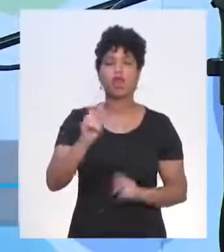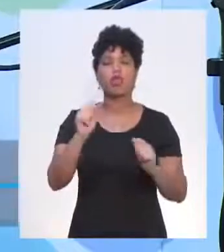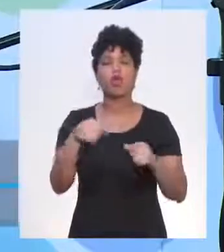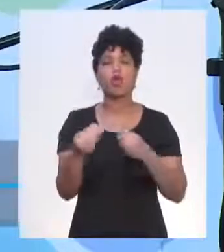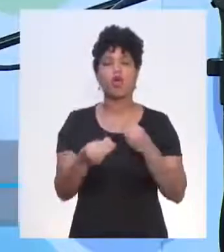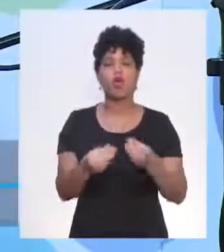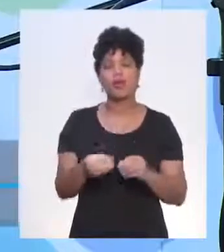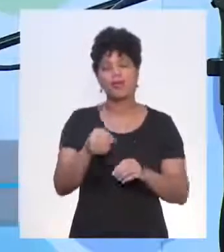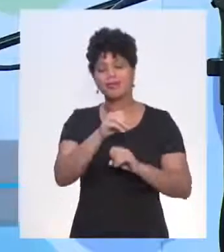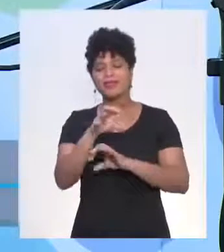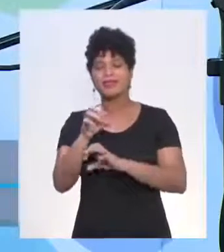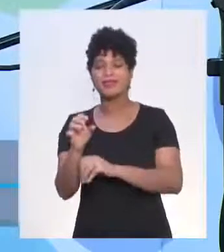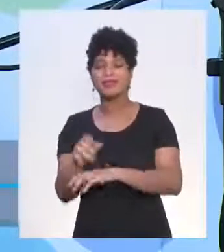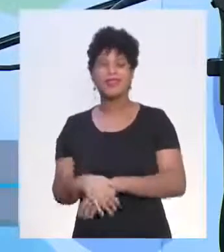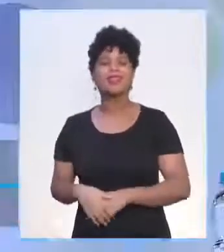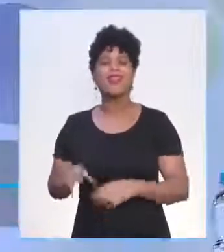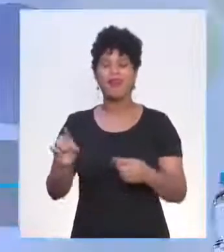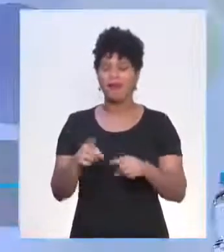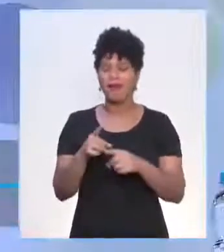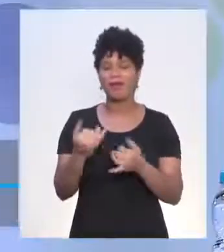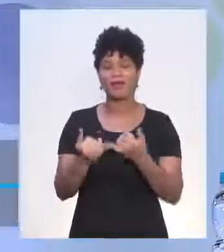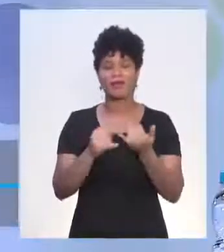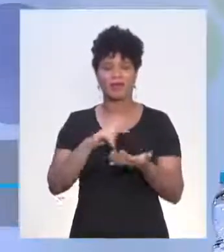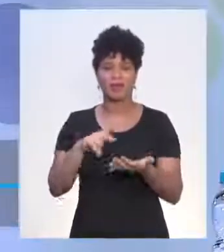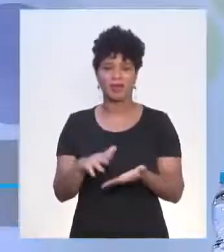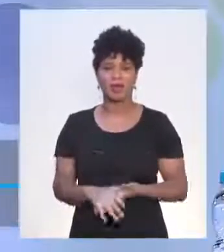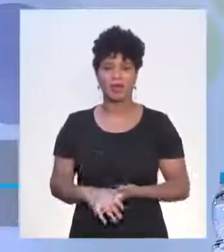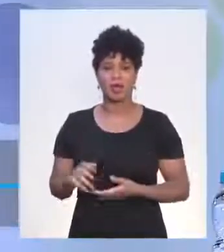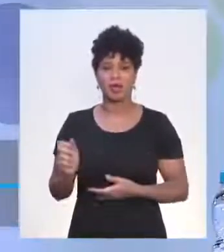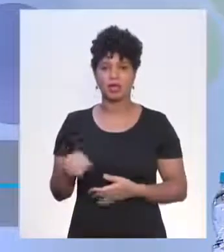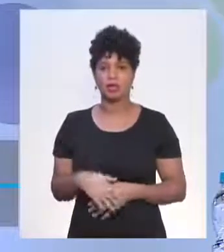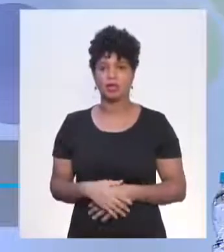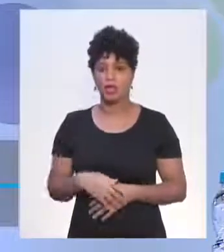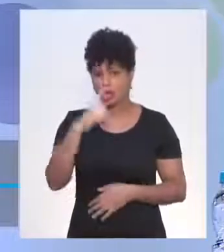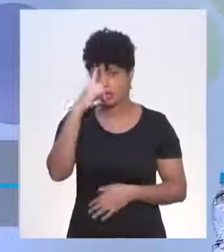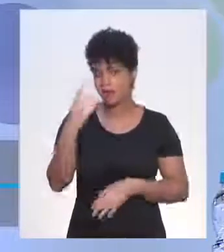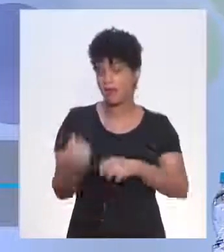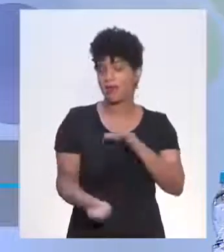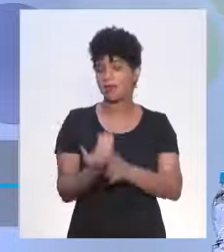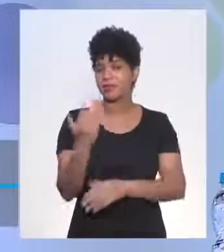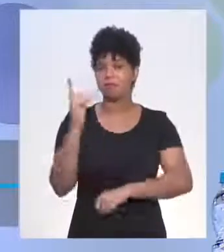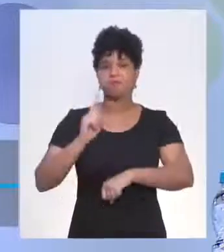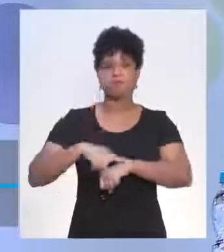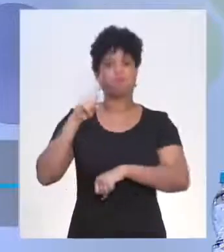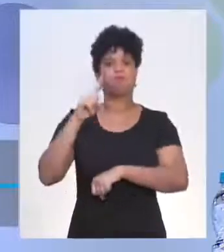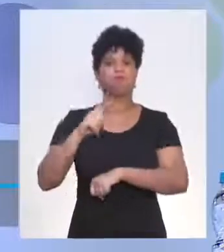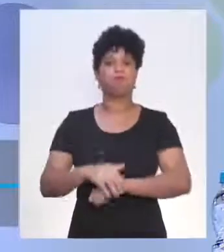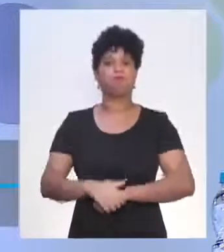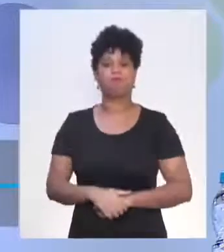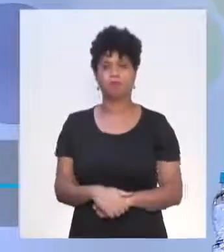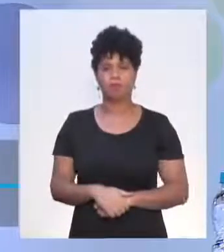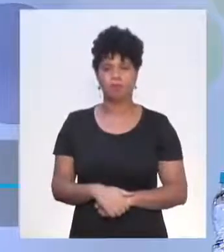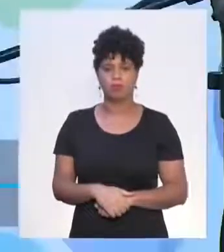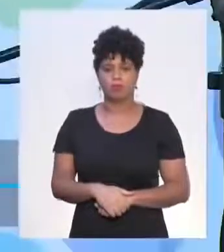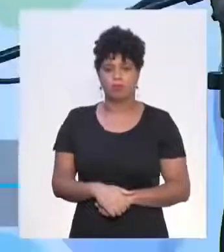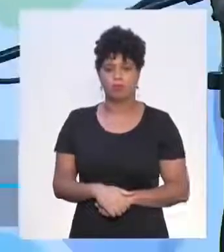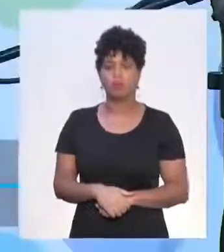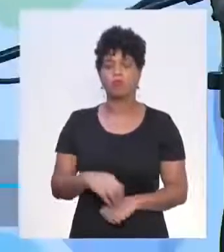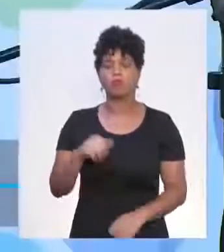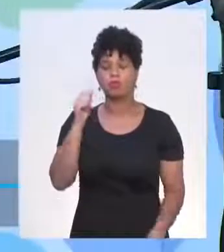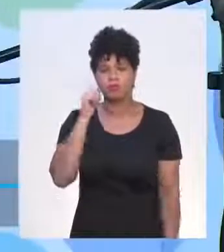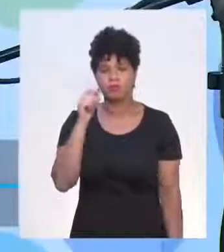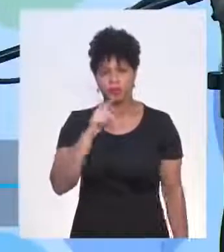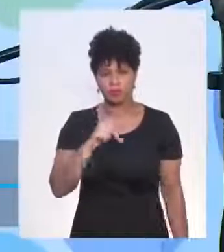Rosemeire algo que pode criar a hora na hora na hora na hora eumênides